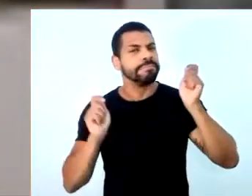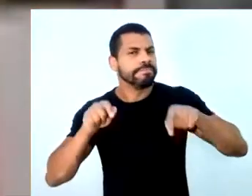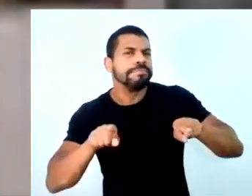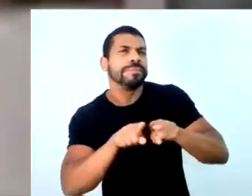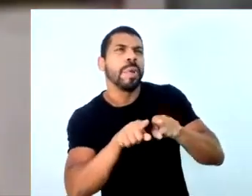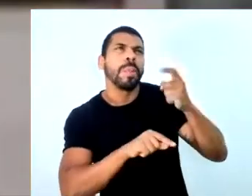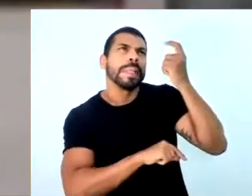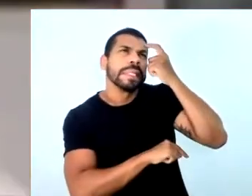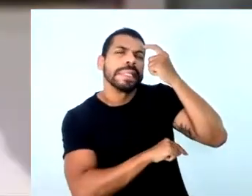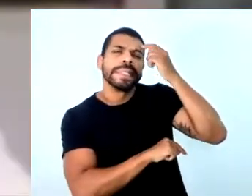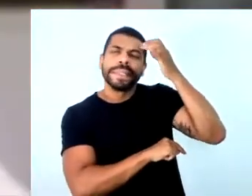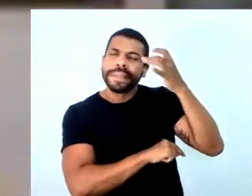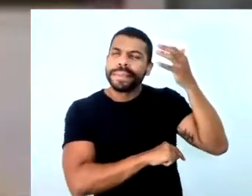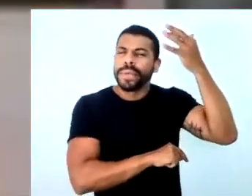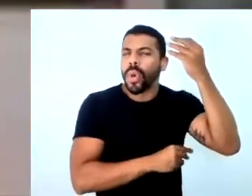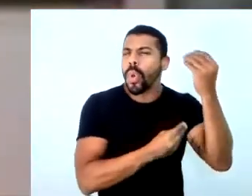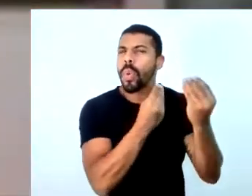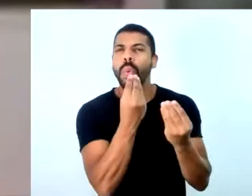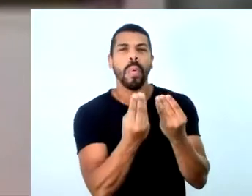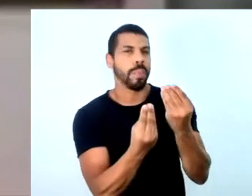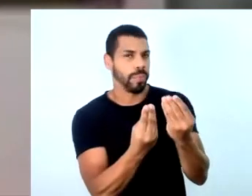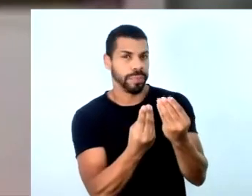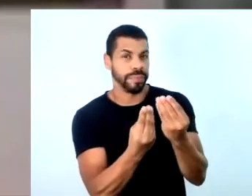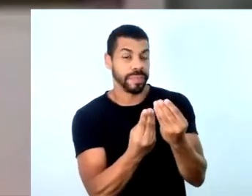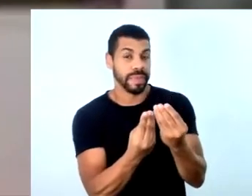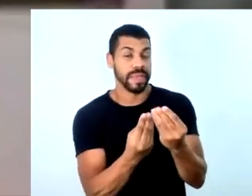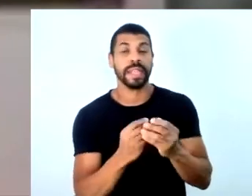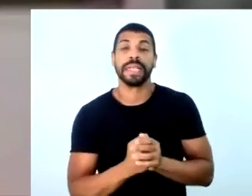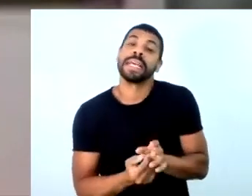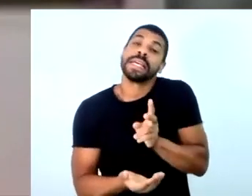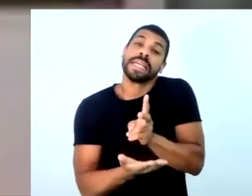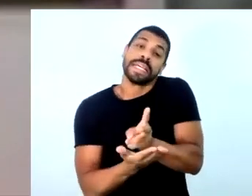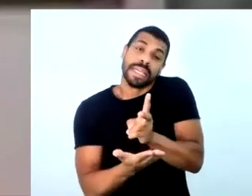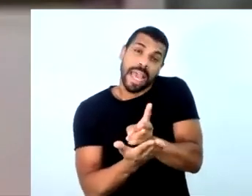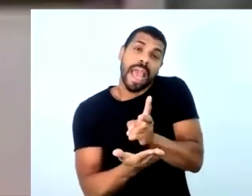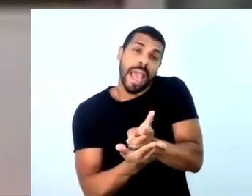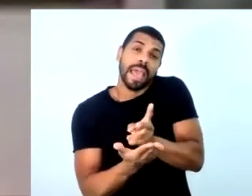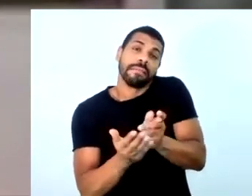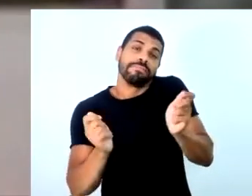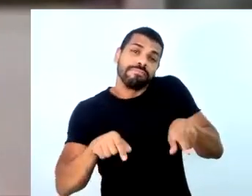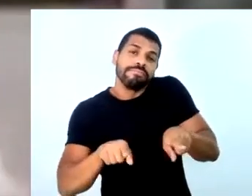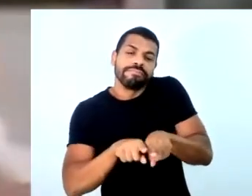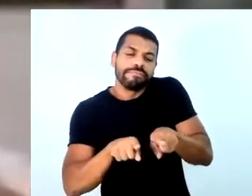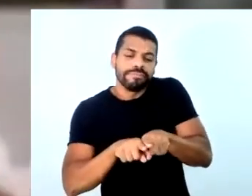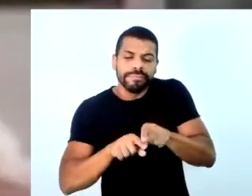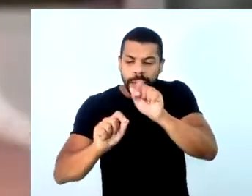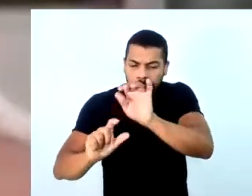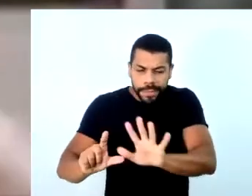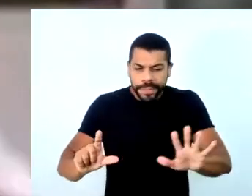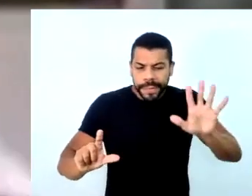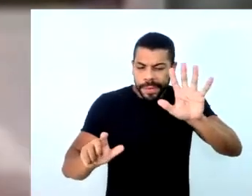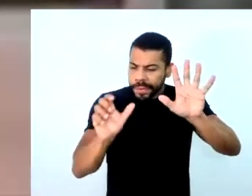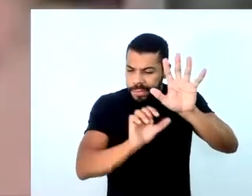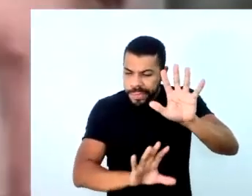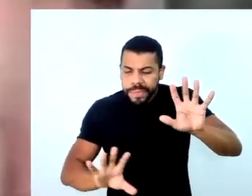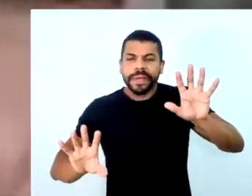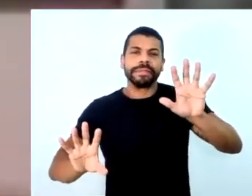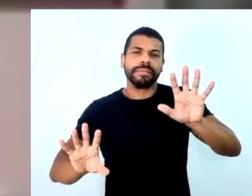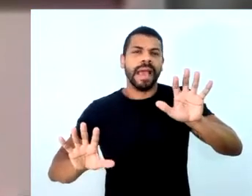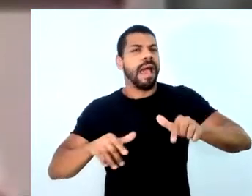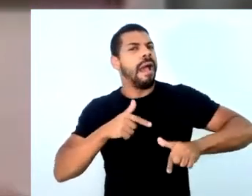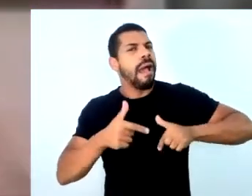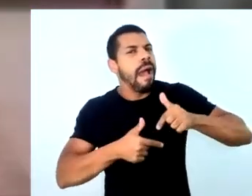ferramenta que já era no seu modo de pensar parecido com a Moviola, que a Moviola sempre permitiu que você cortasse, que você abrisse, que